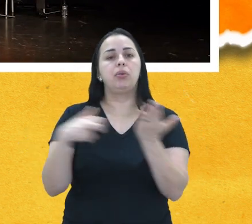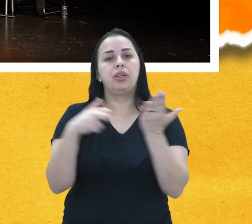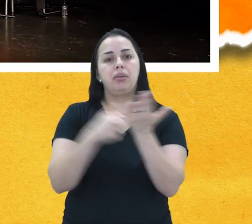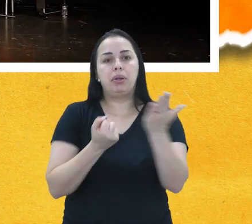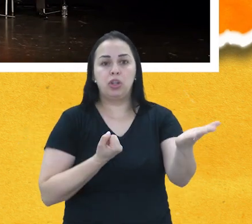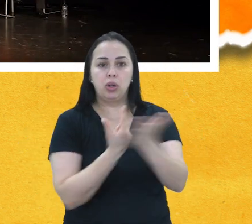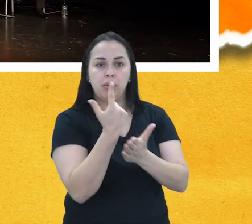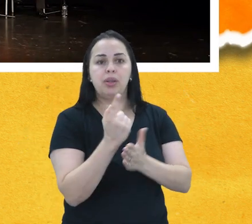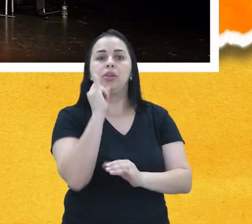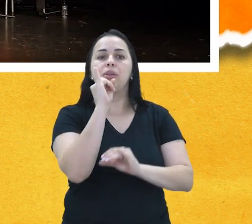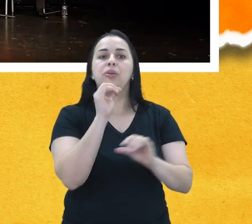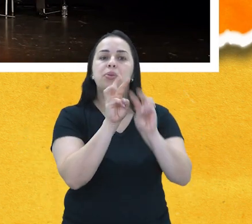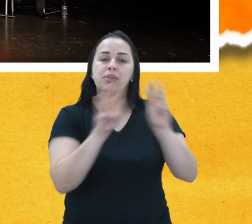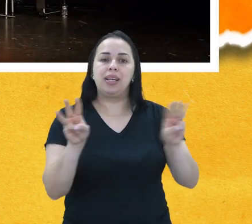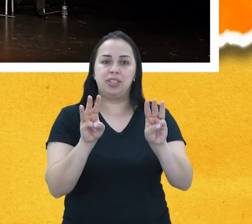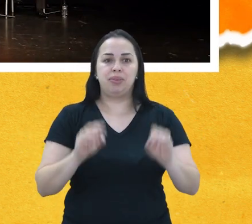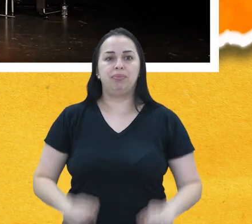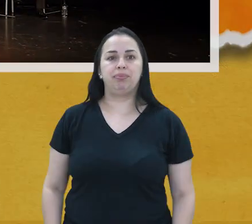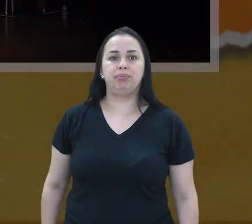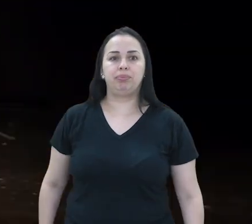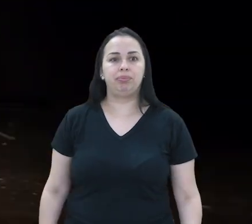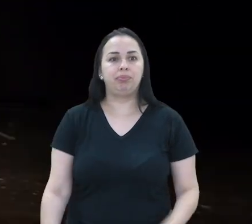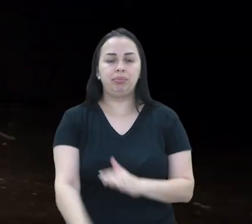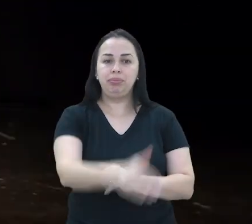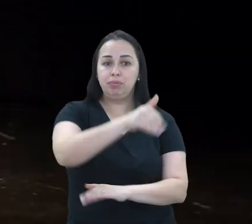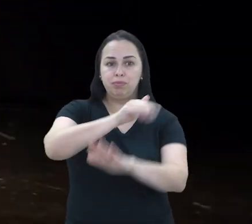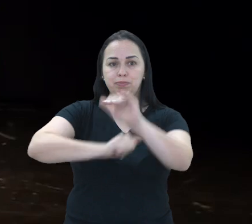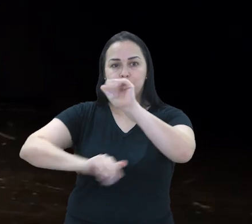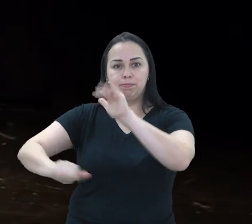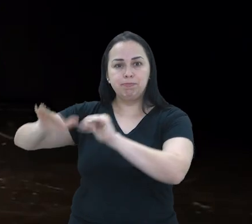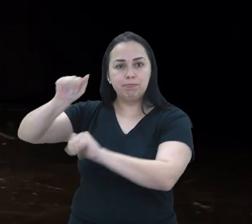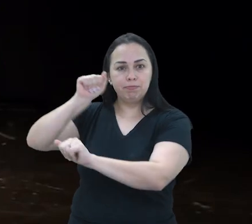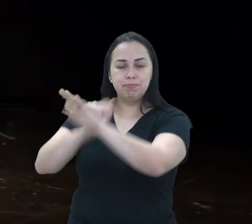ingressos podem ser adquiridos no site do festival.